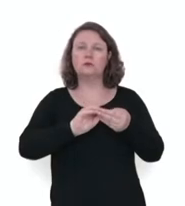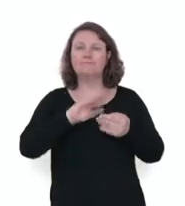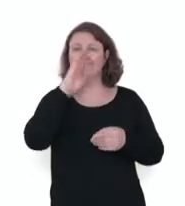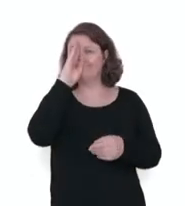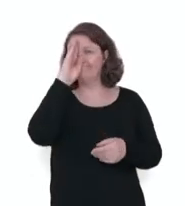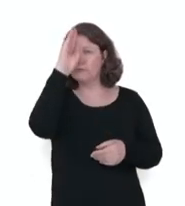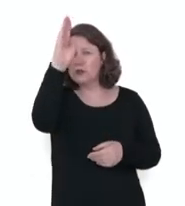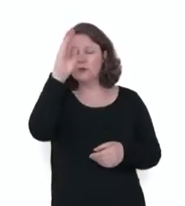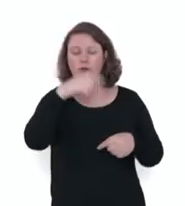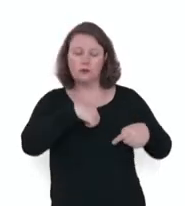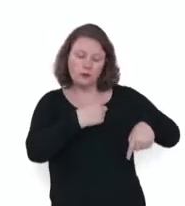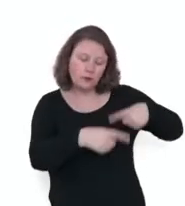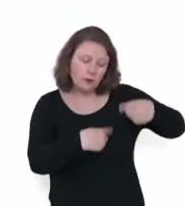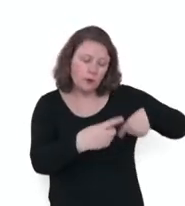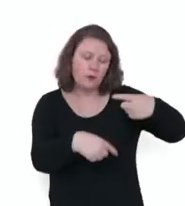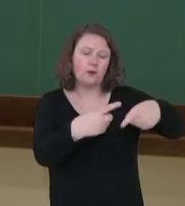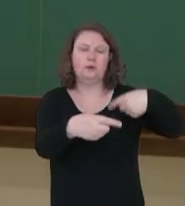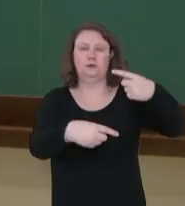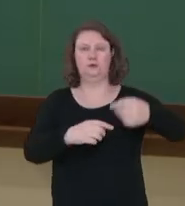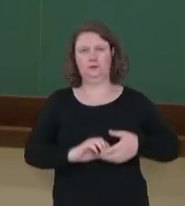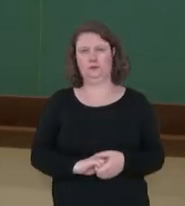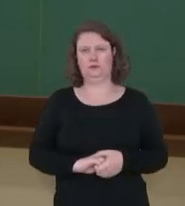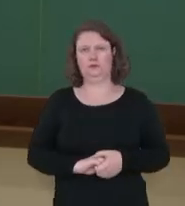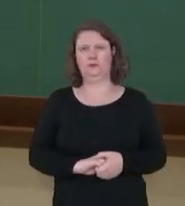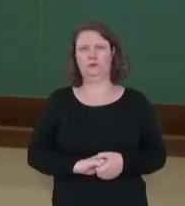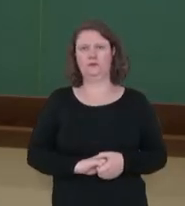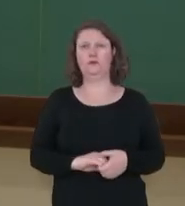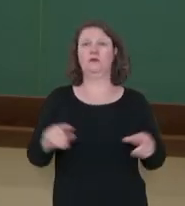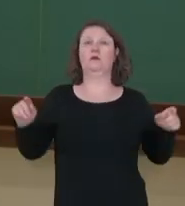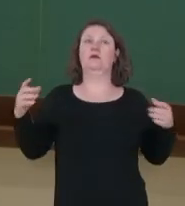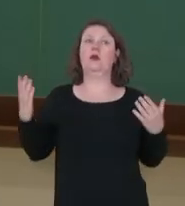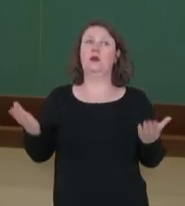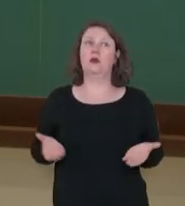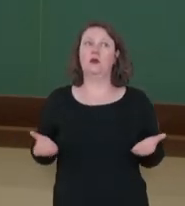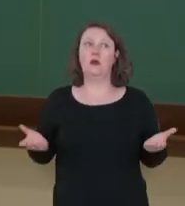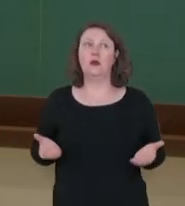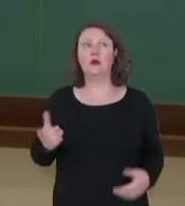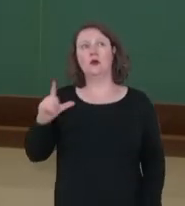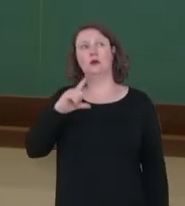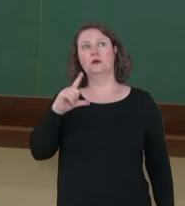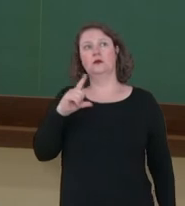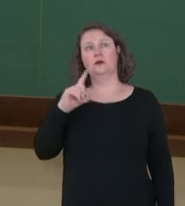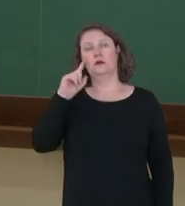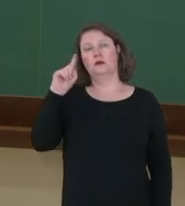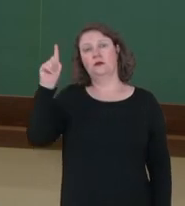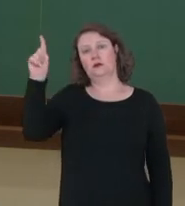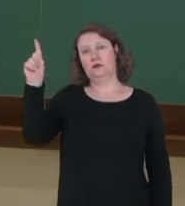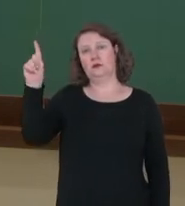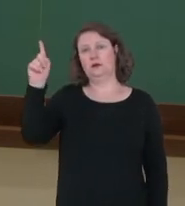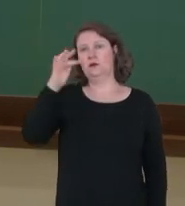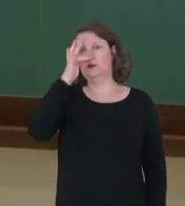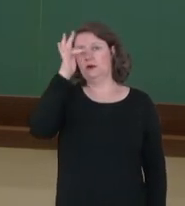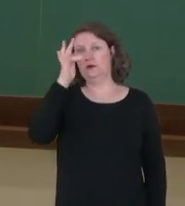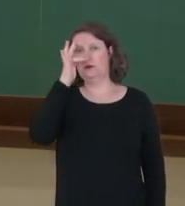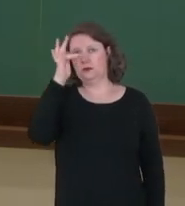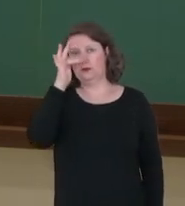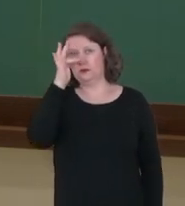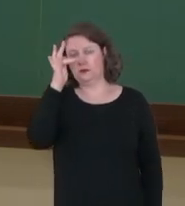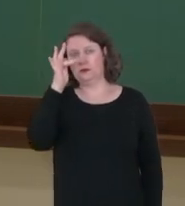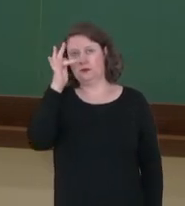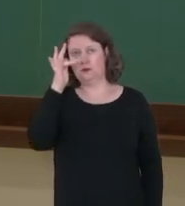da hereditariedade. Então, aqui a gente tem uma flor de